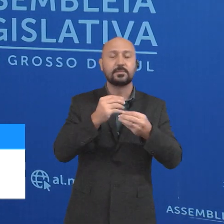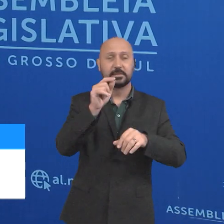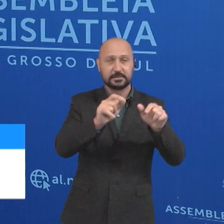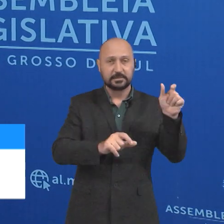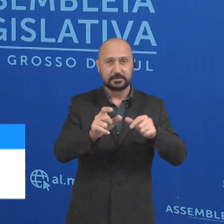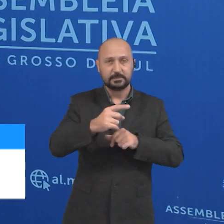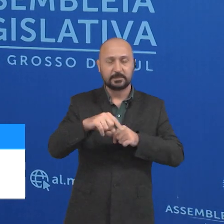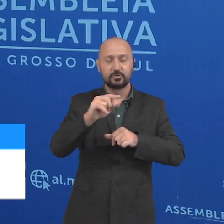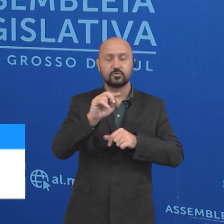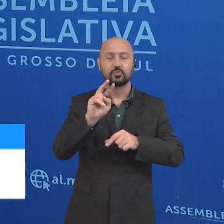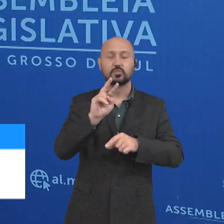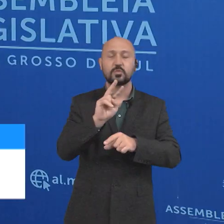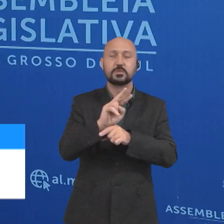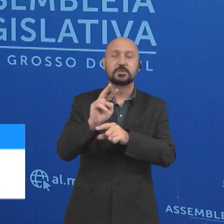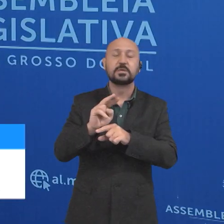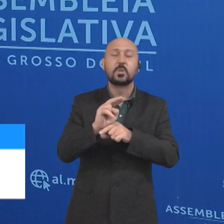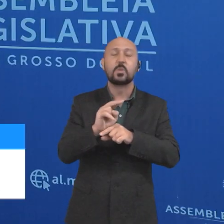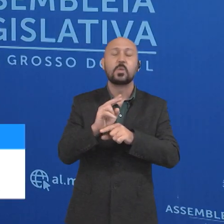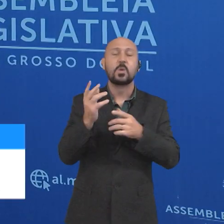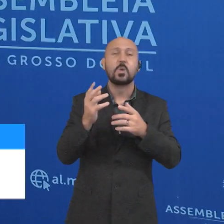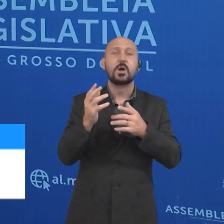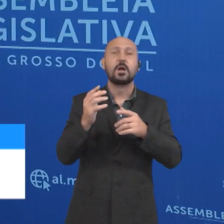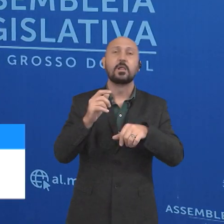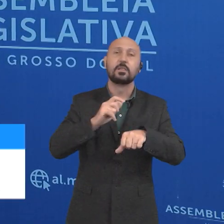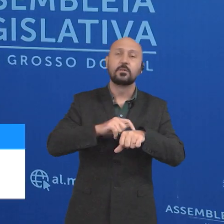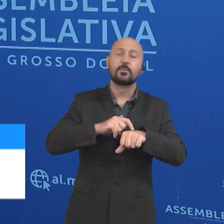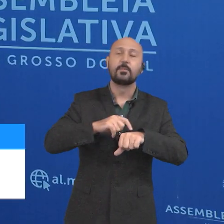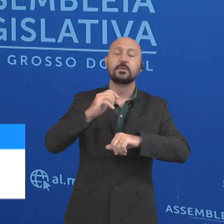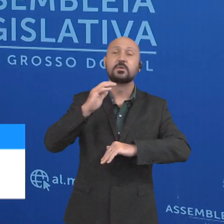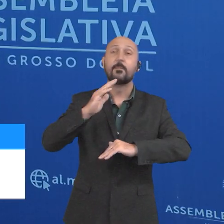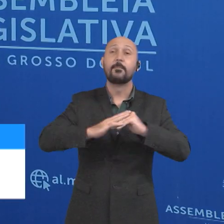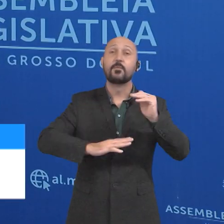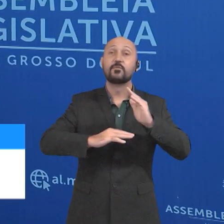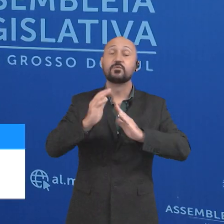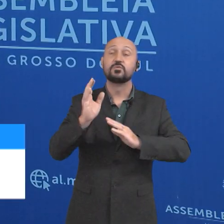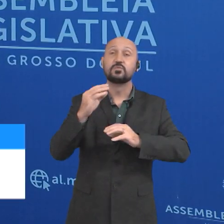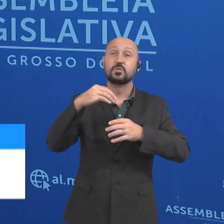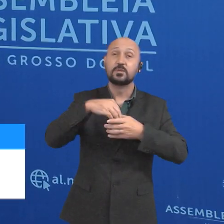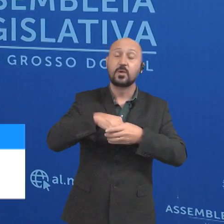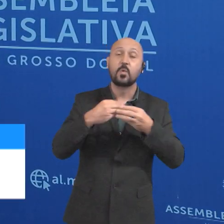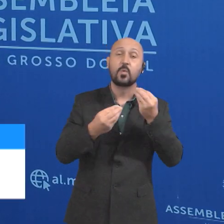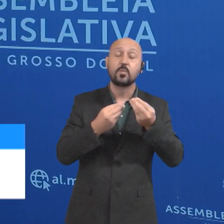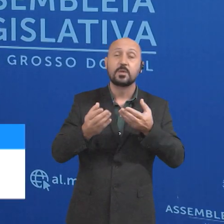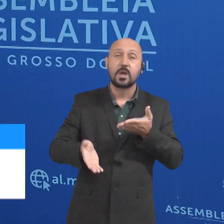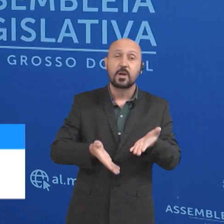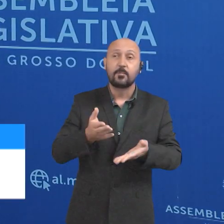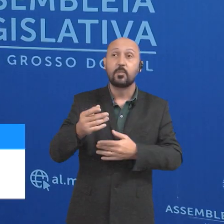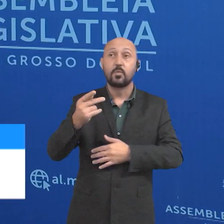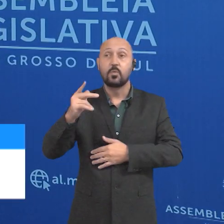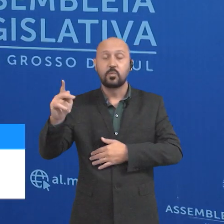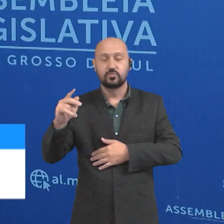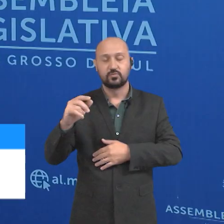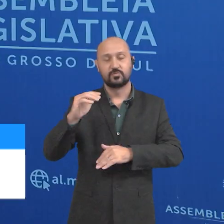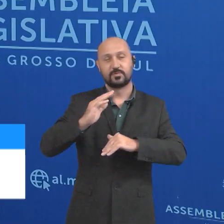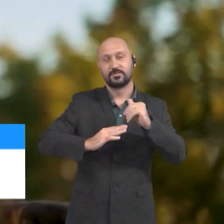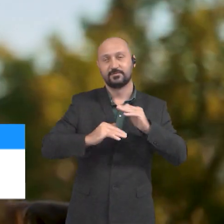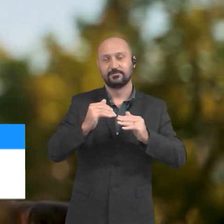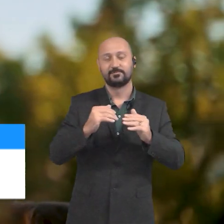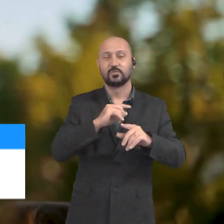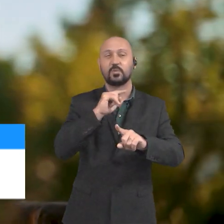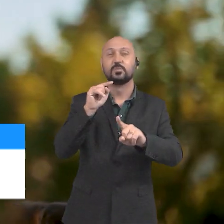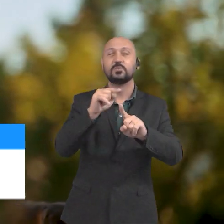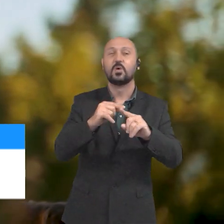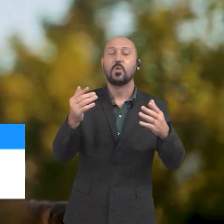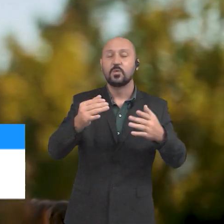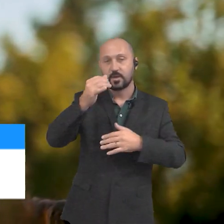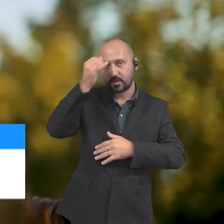como essas pessoas são tratadas quando são servidoras, mas também como são tratadas por servidores. Então, o